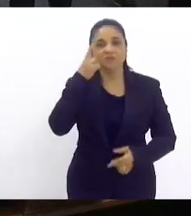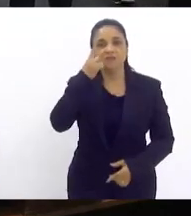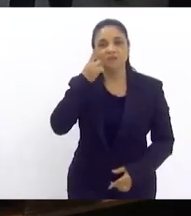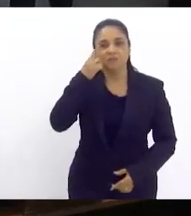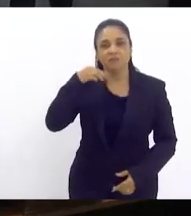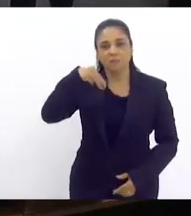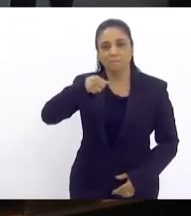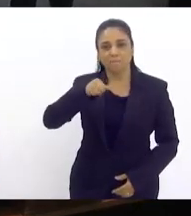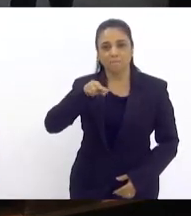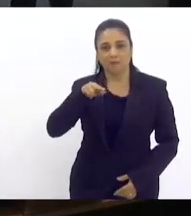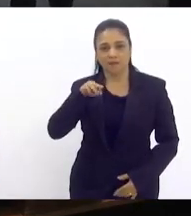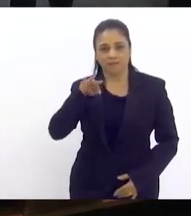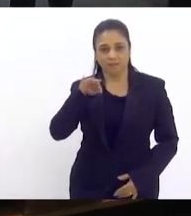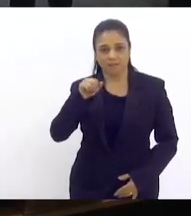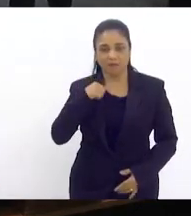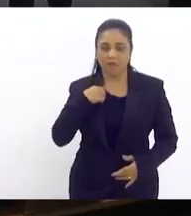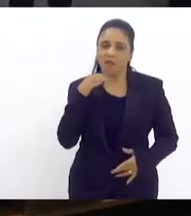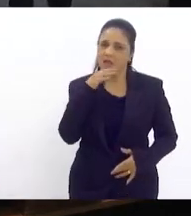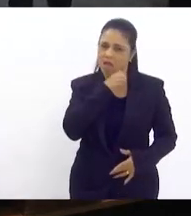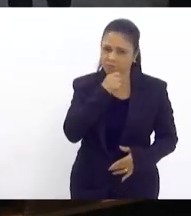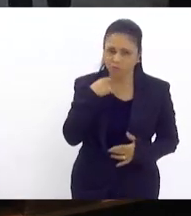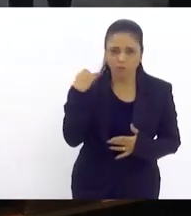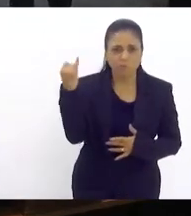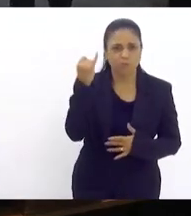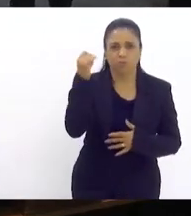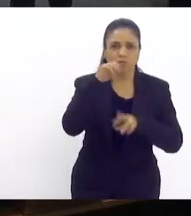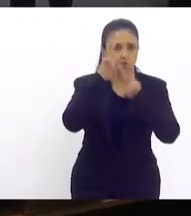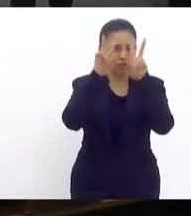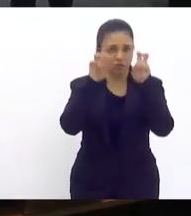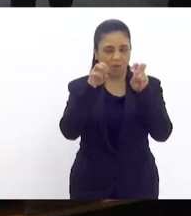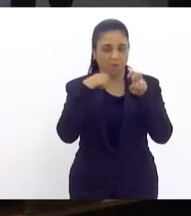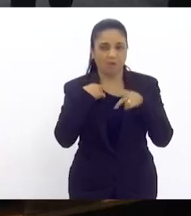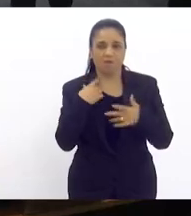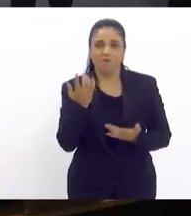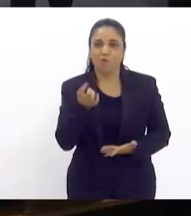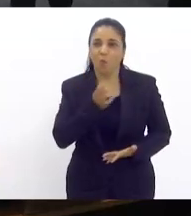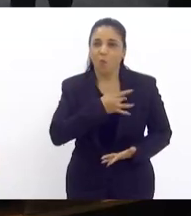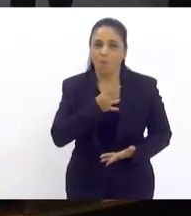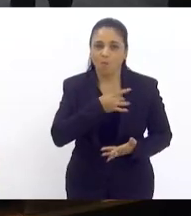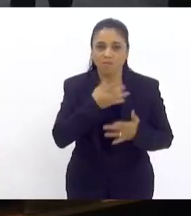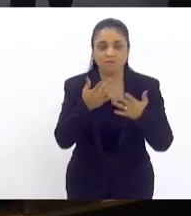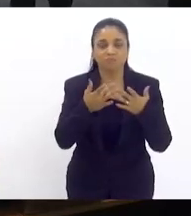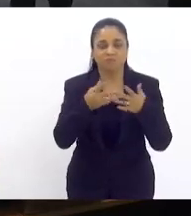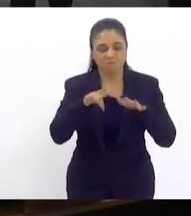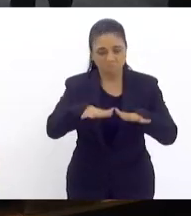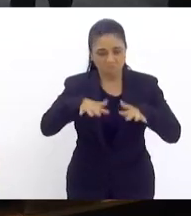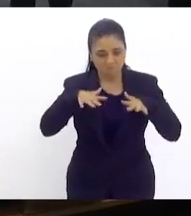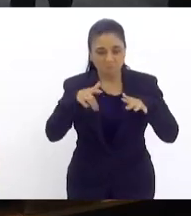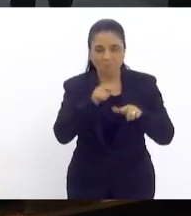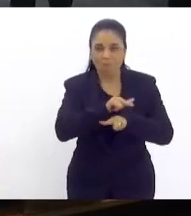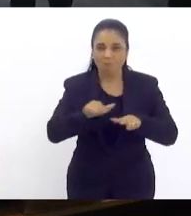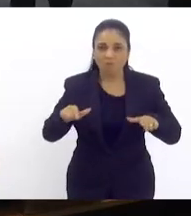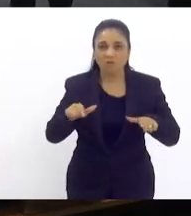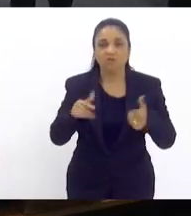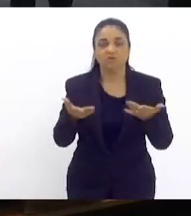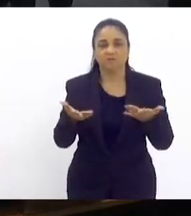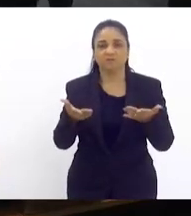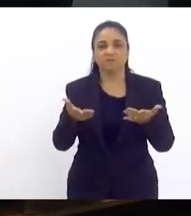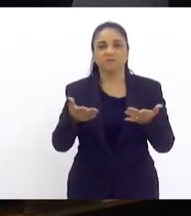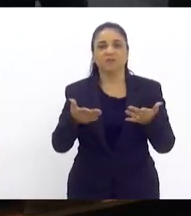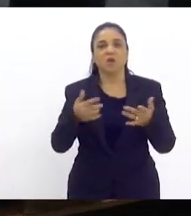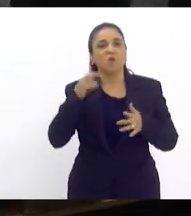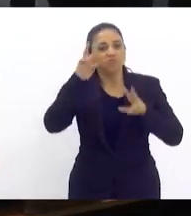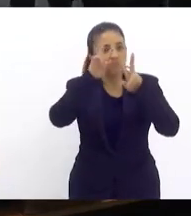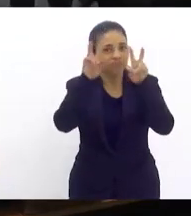porque eu acho que o tema é tão importante eu quero até lamentar que o plenário esteja vazio porque esse é